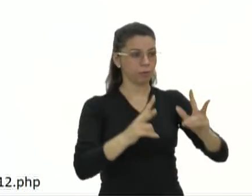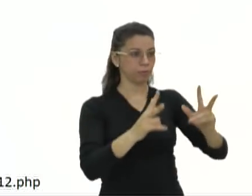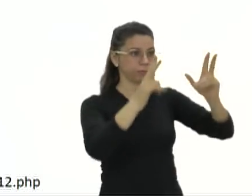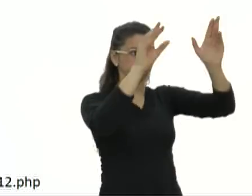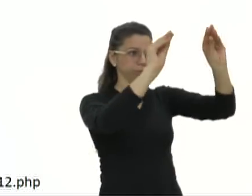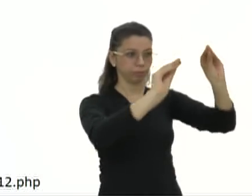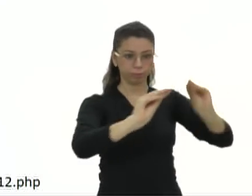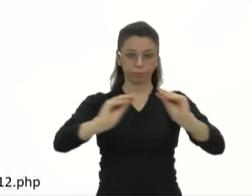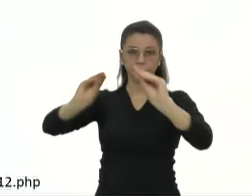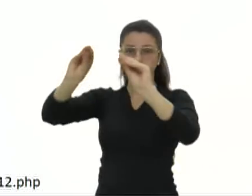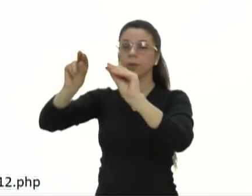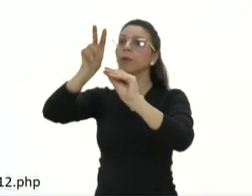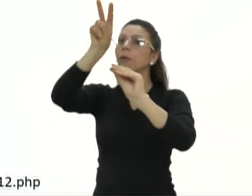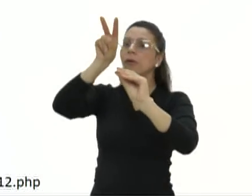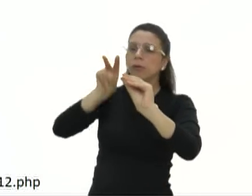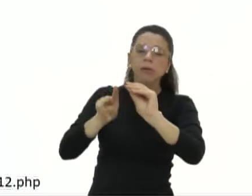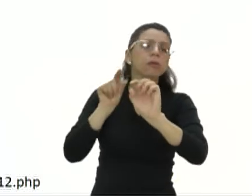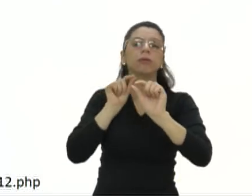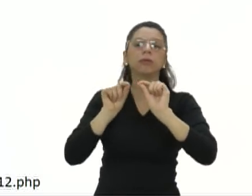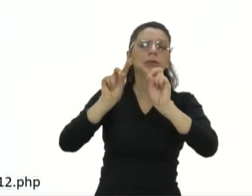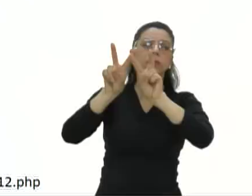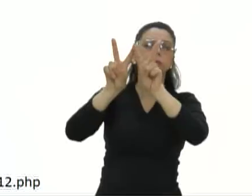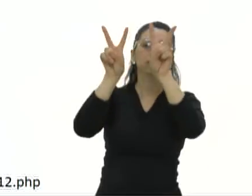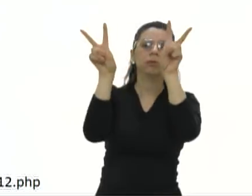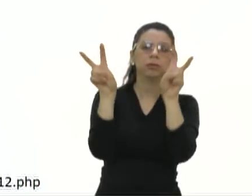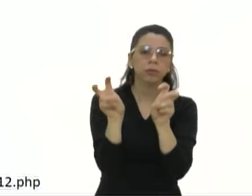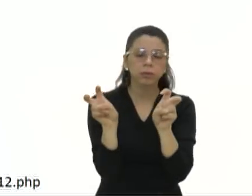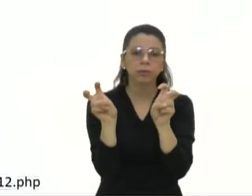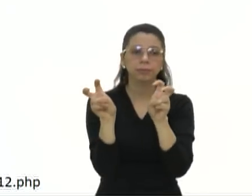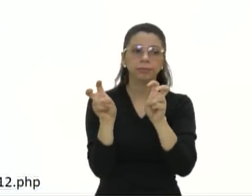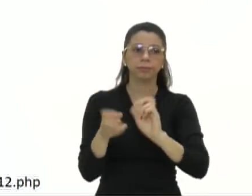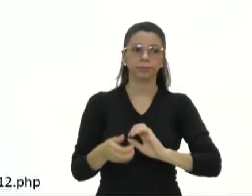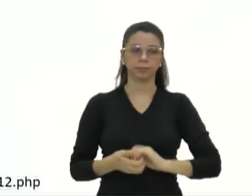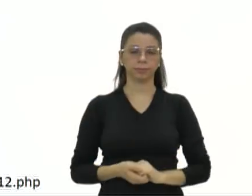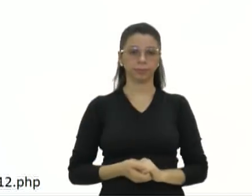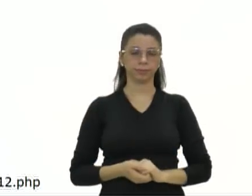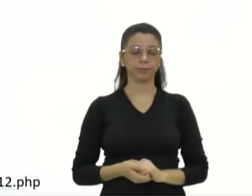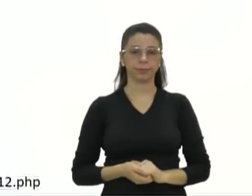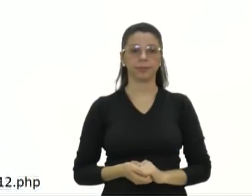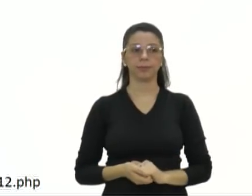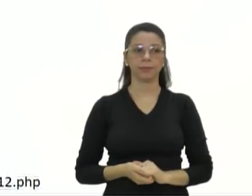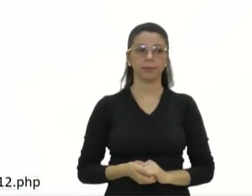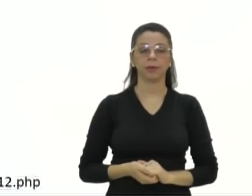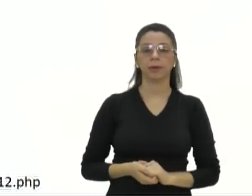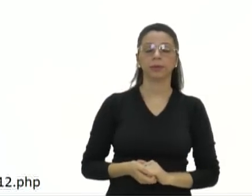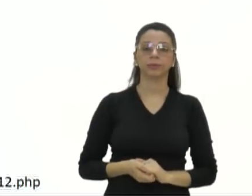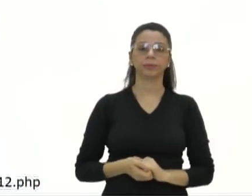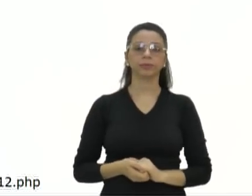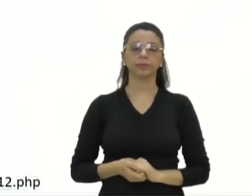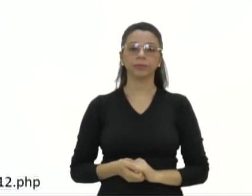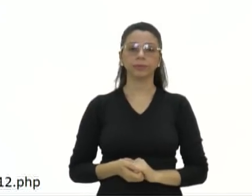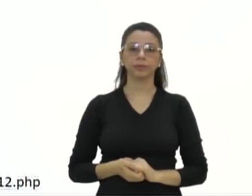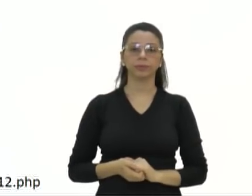ao Minuto, e diz assim o título da nossa notícia. Poluição sonora em